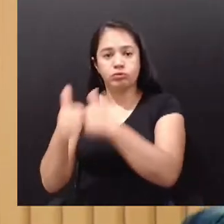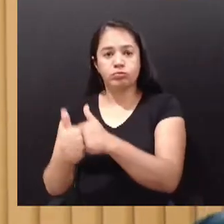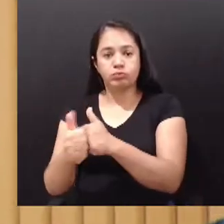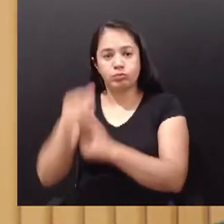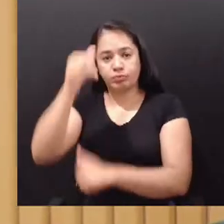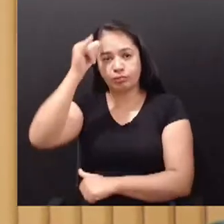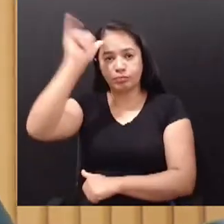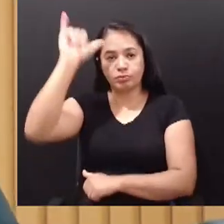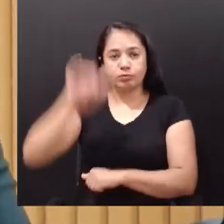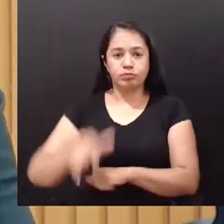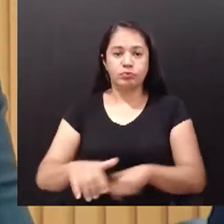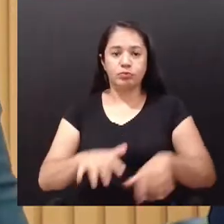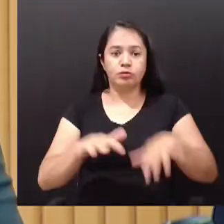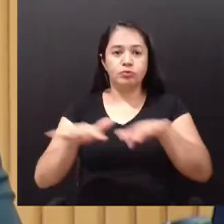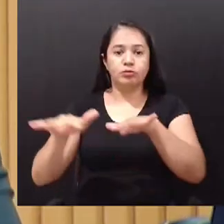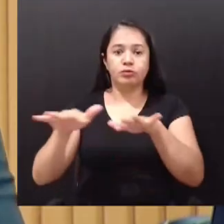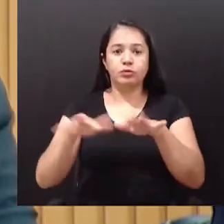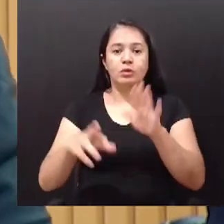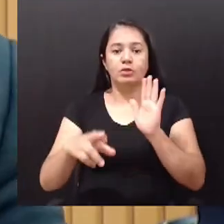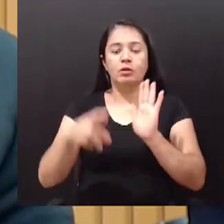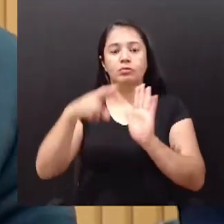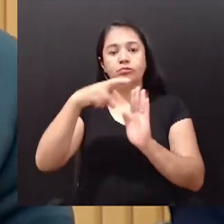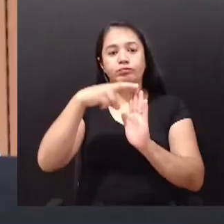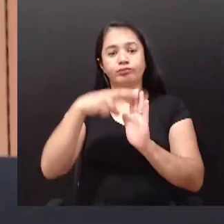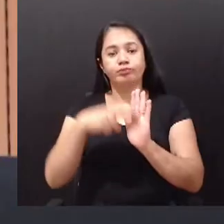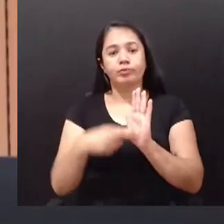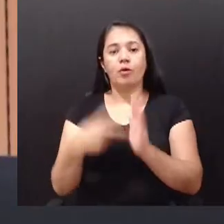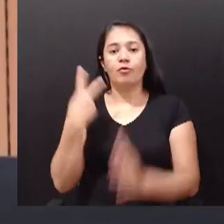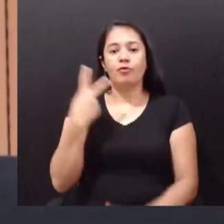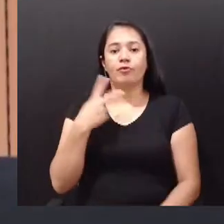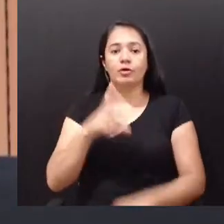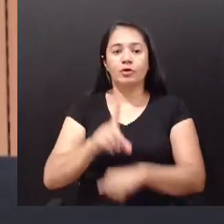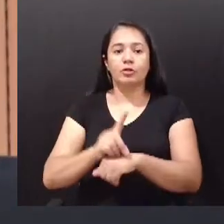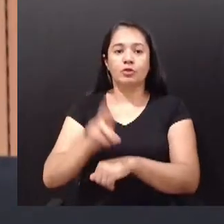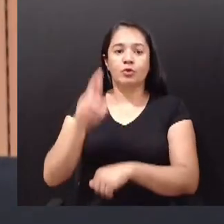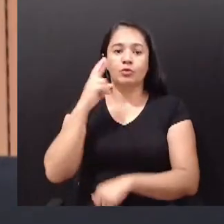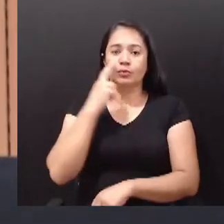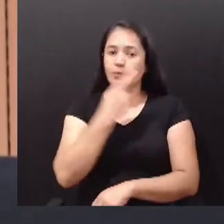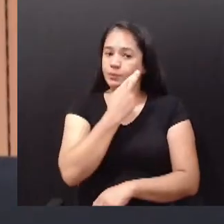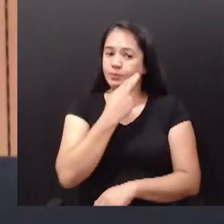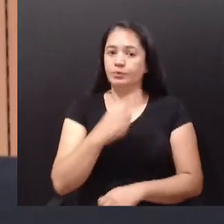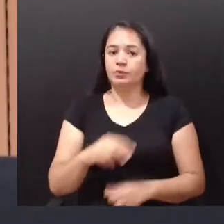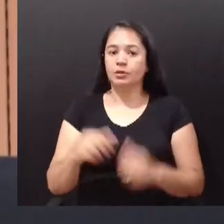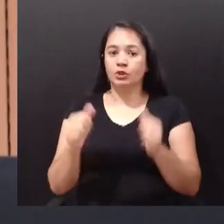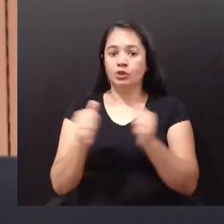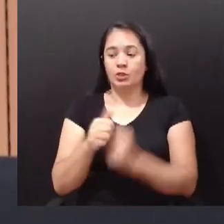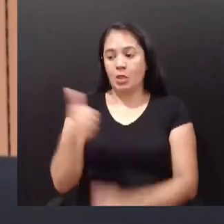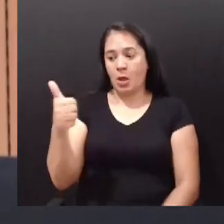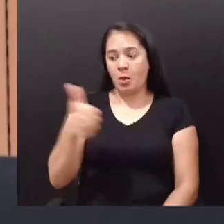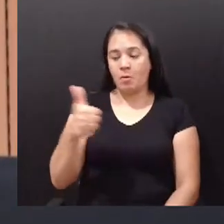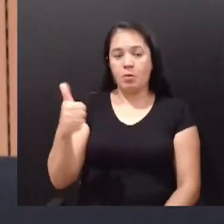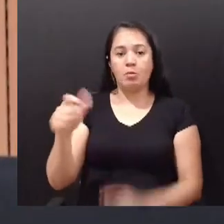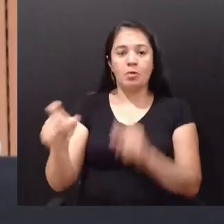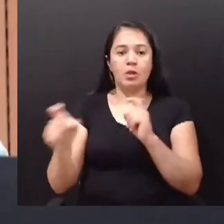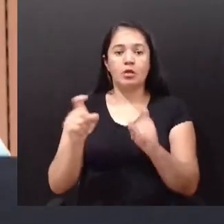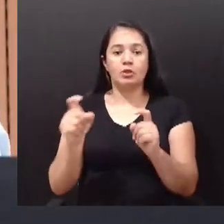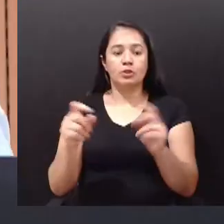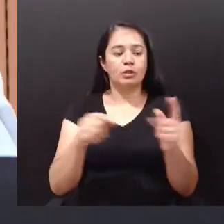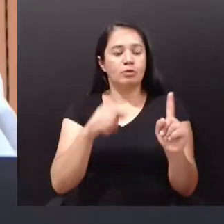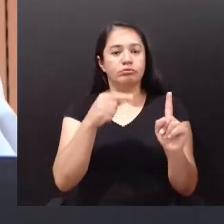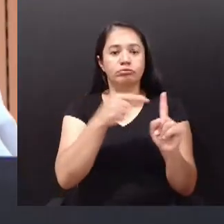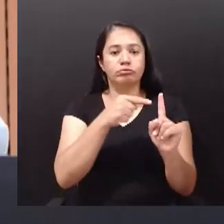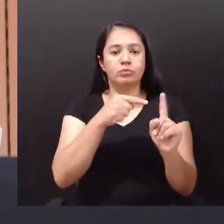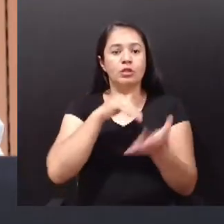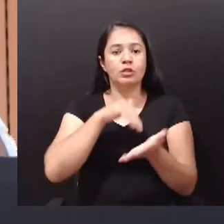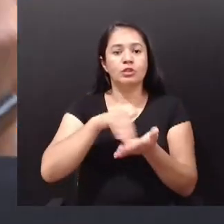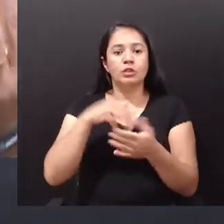O relator da comissão vai ser o vereador Doutor Ianco. Nesta primeira reunião, o secretário municipal de Infraestrutura,